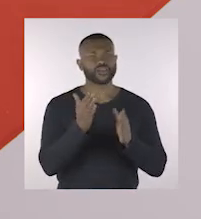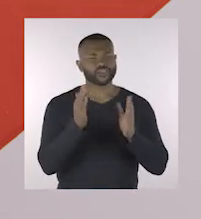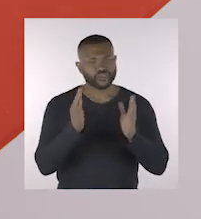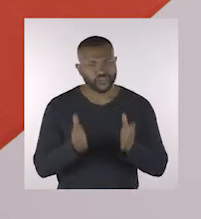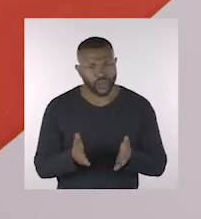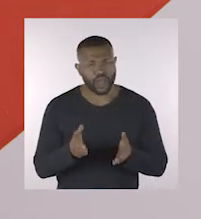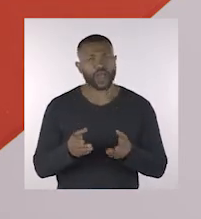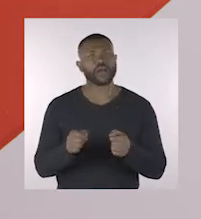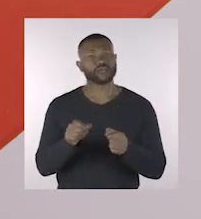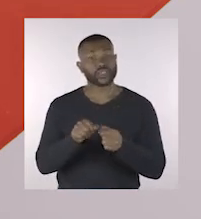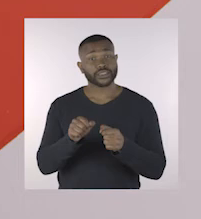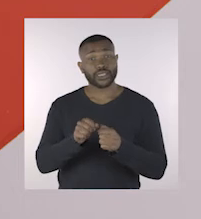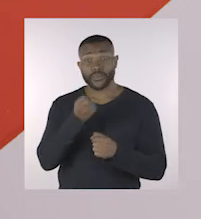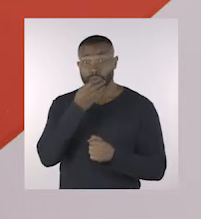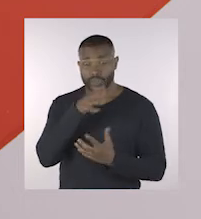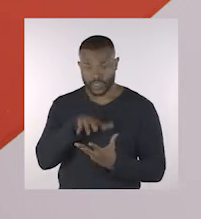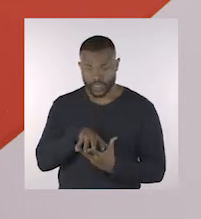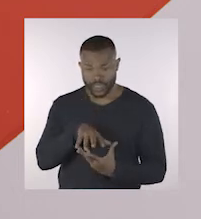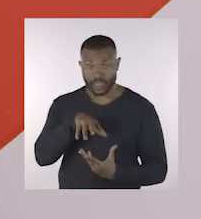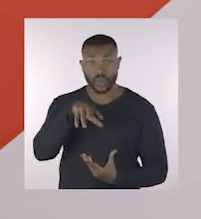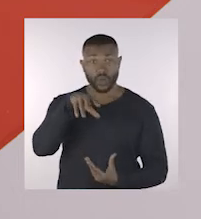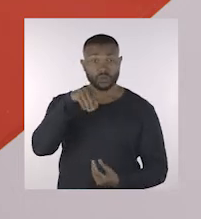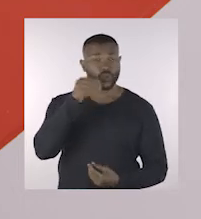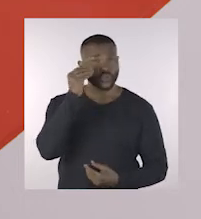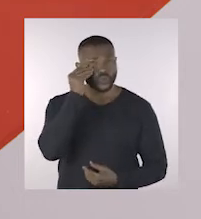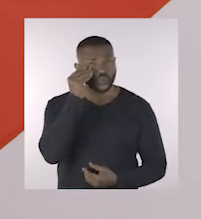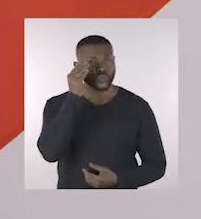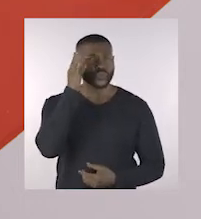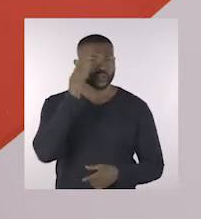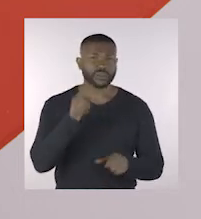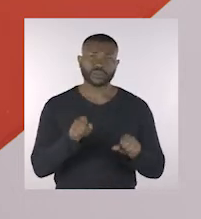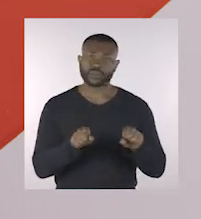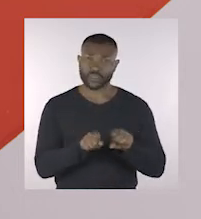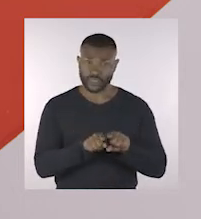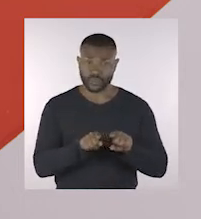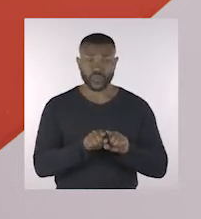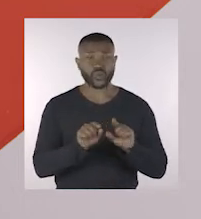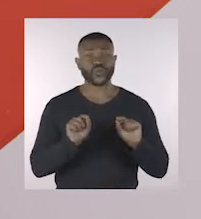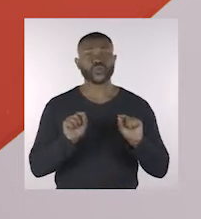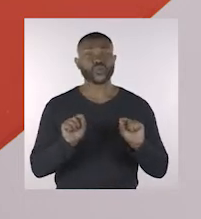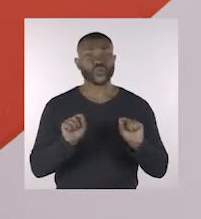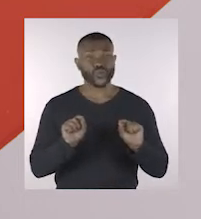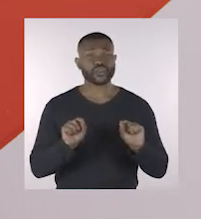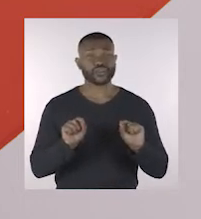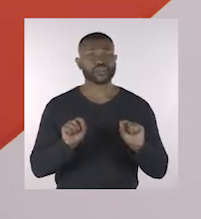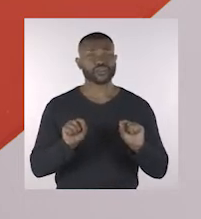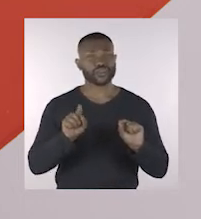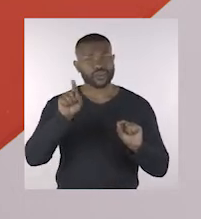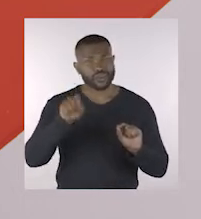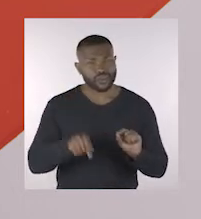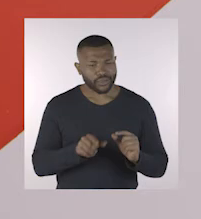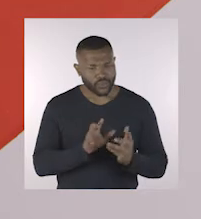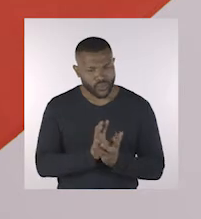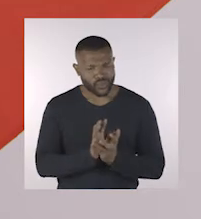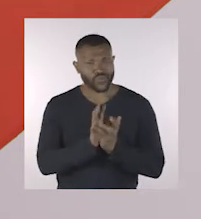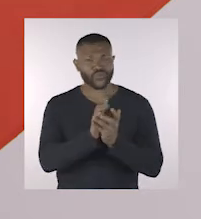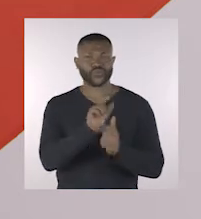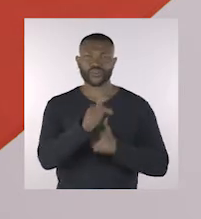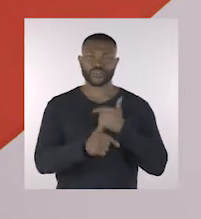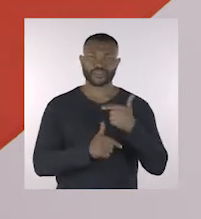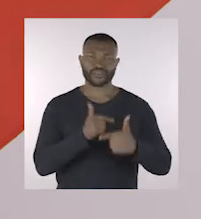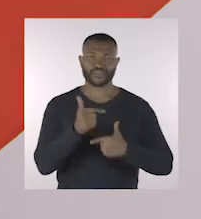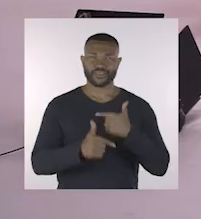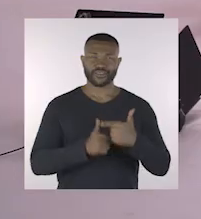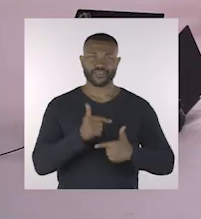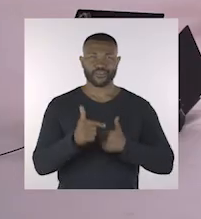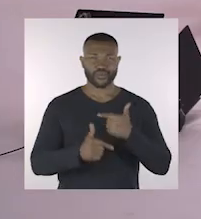além daquilo de se fazer bem para a alma a questão que e também na ela é um é uma